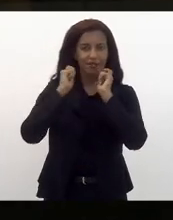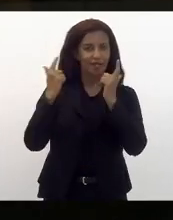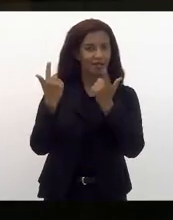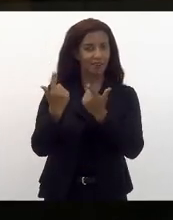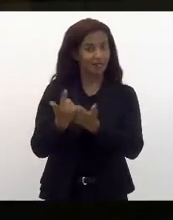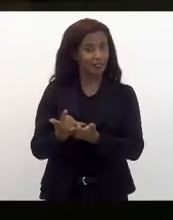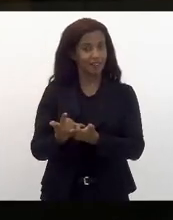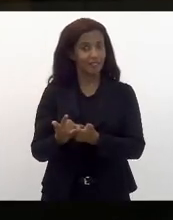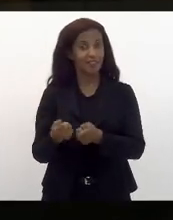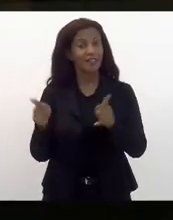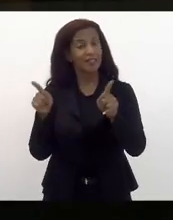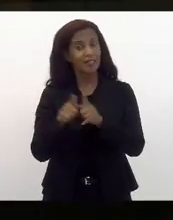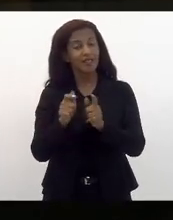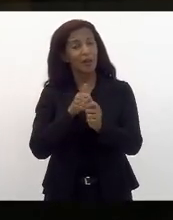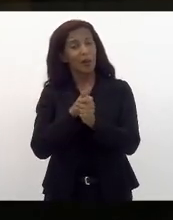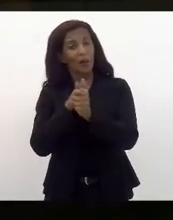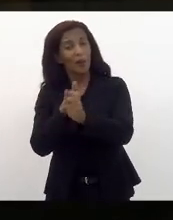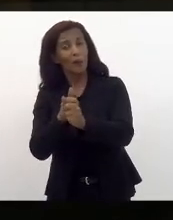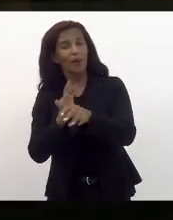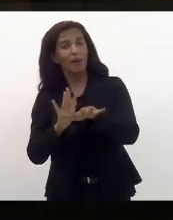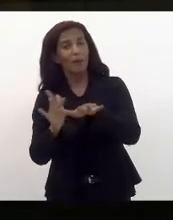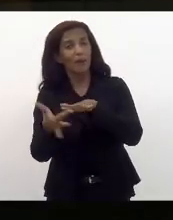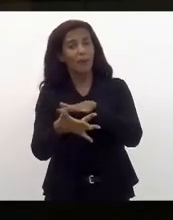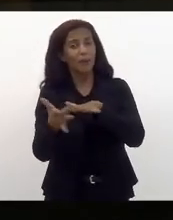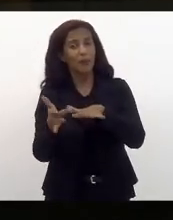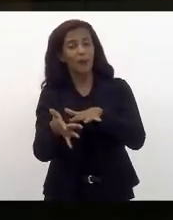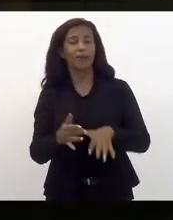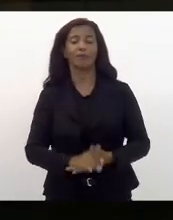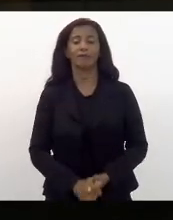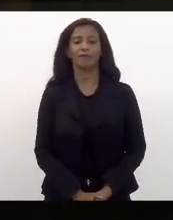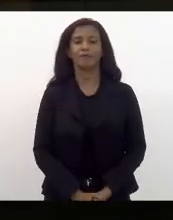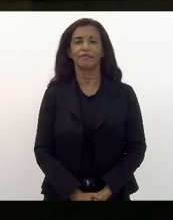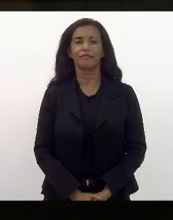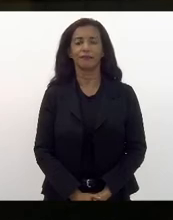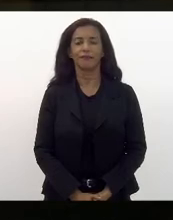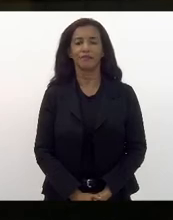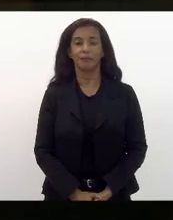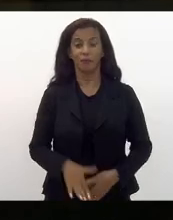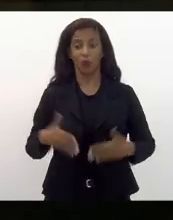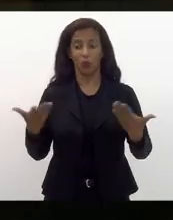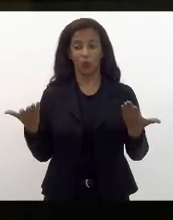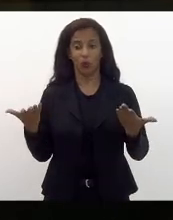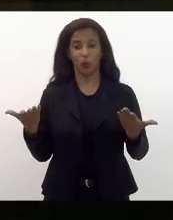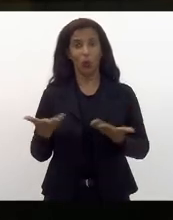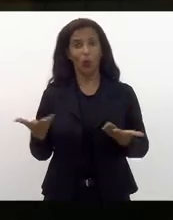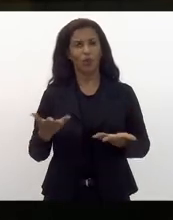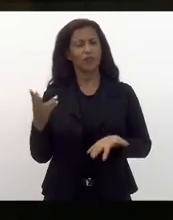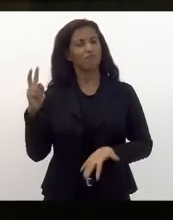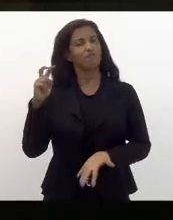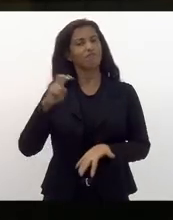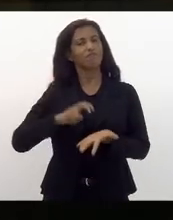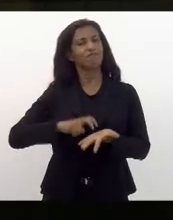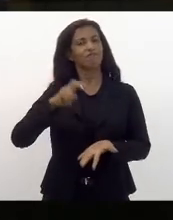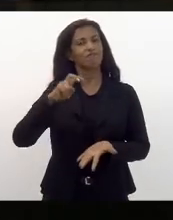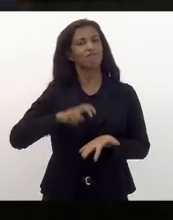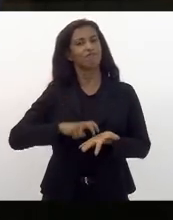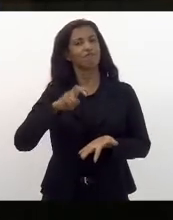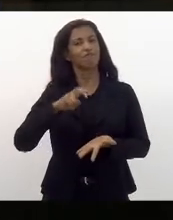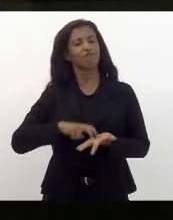e aqueles que nos acompanha pelas redes sociais e hoje de manhã